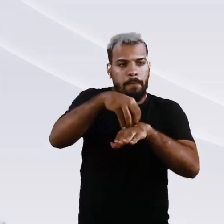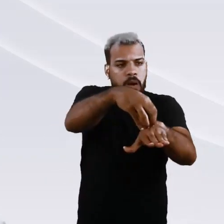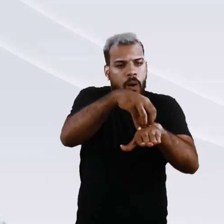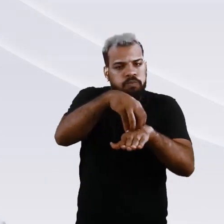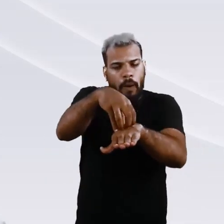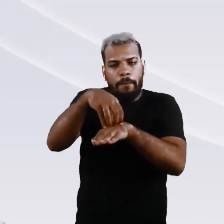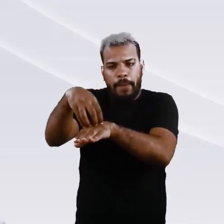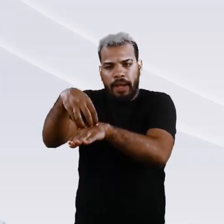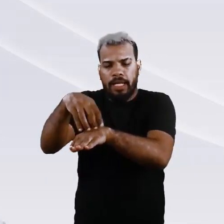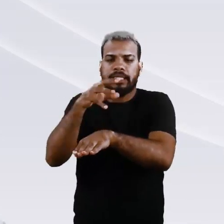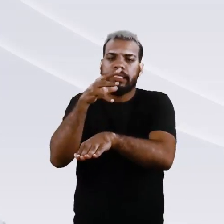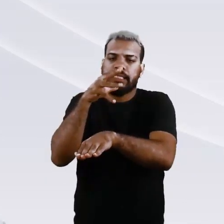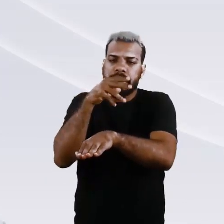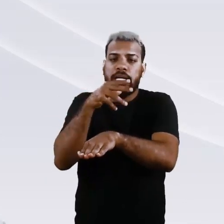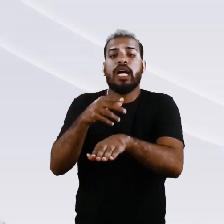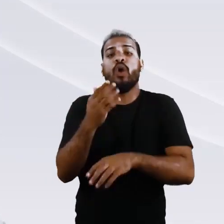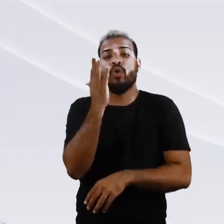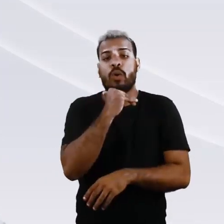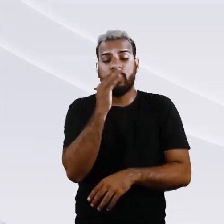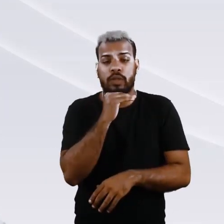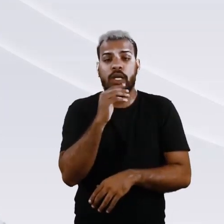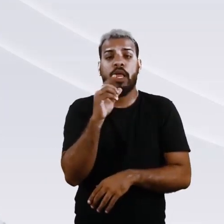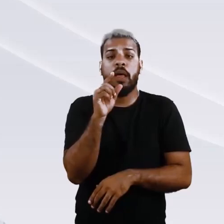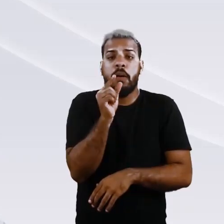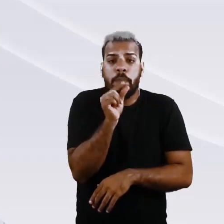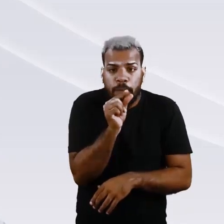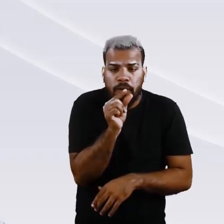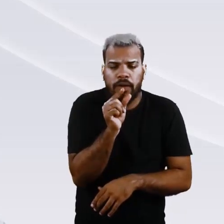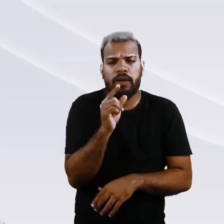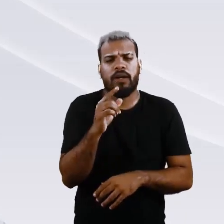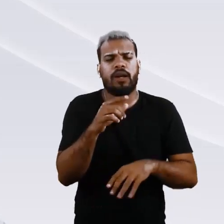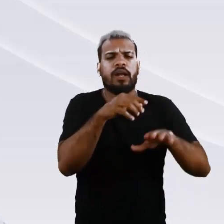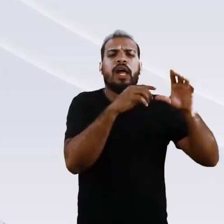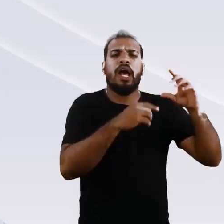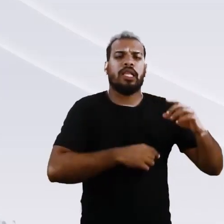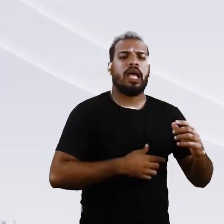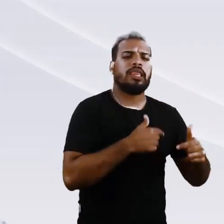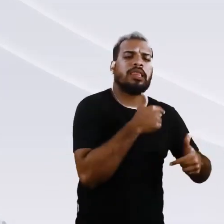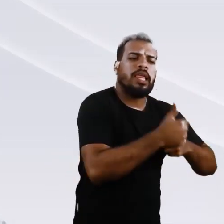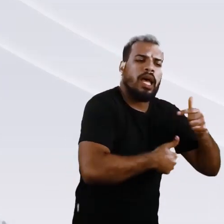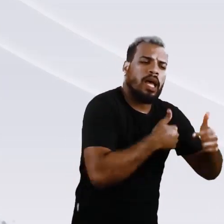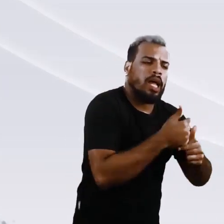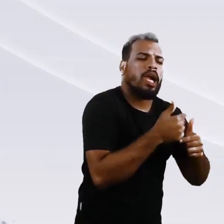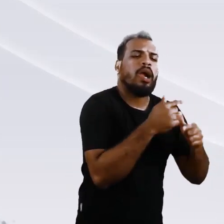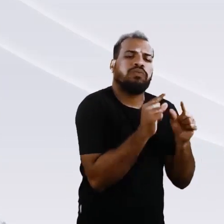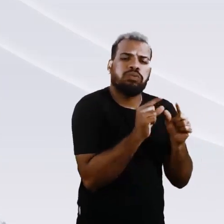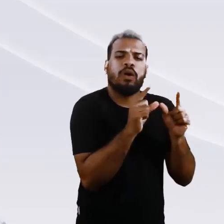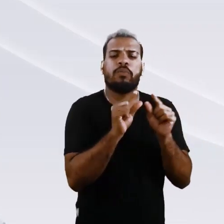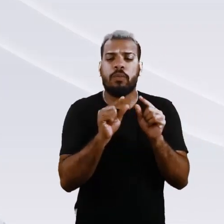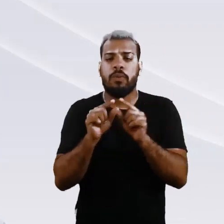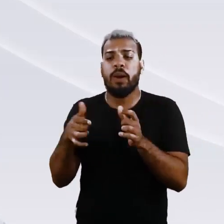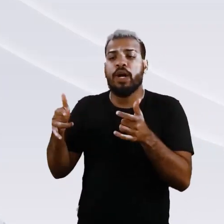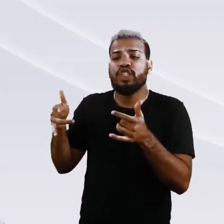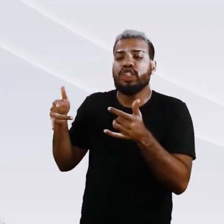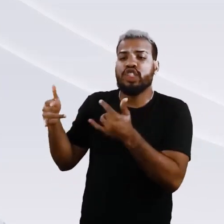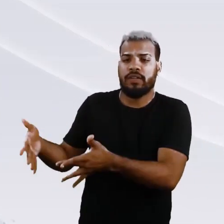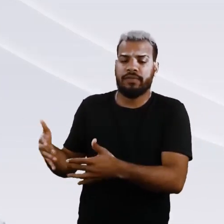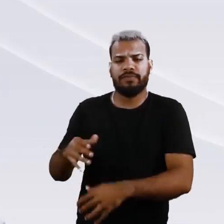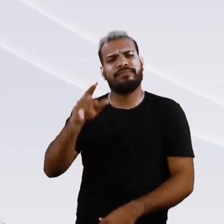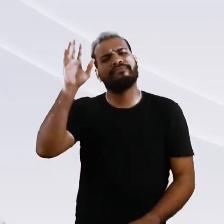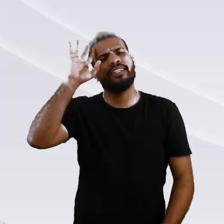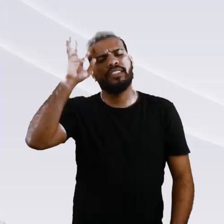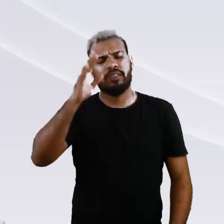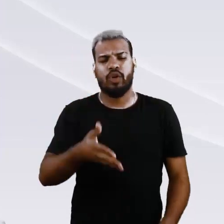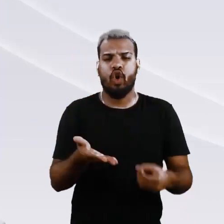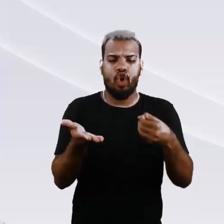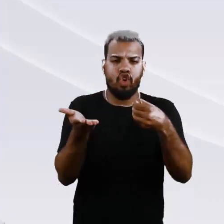para distribuir, um pouco de menos tempo ainda para consumir e o descarte é imediato. Imagina o tempo que dura para